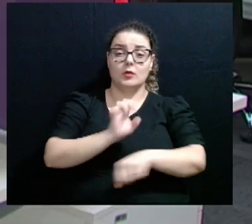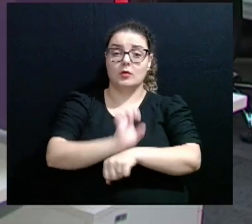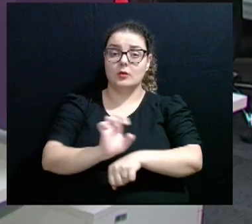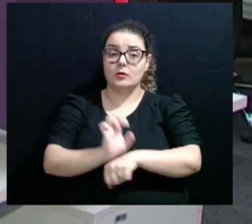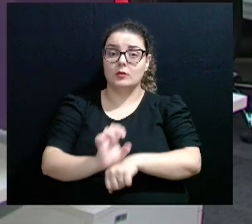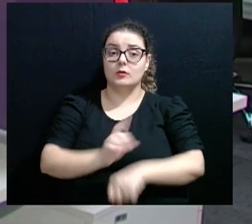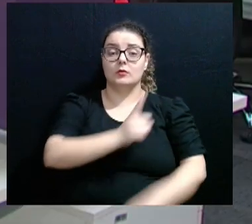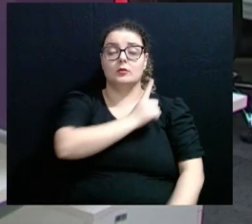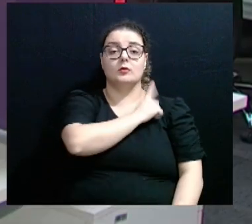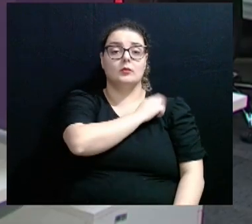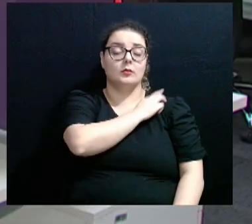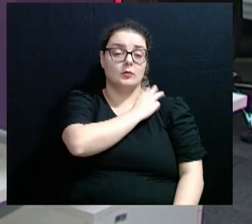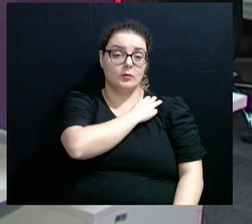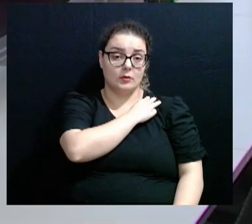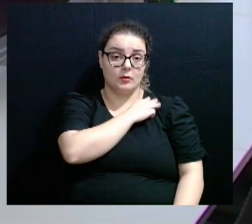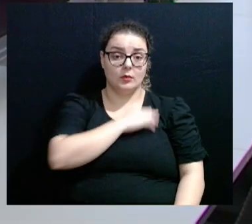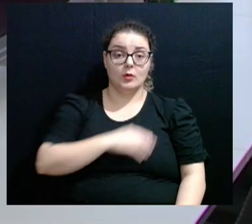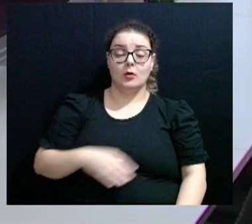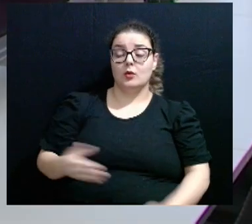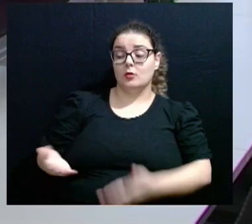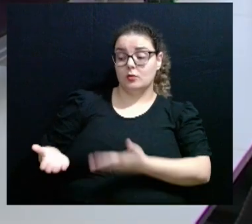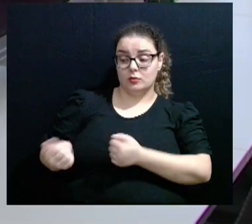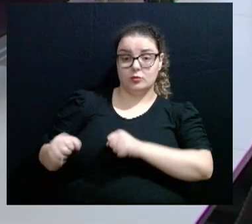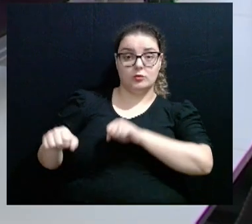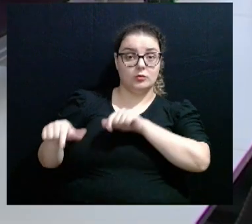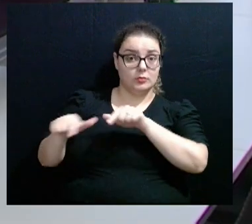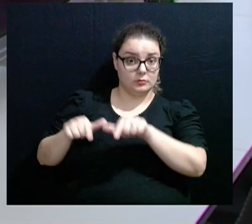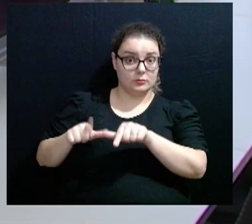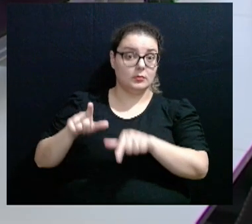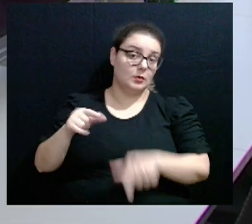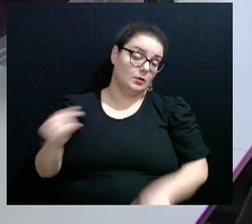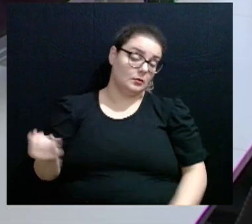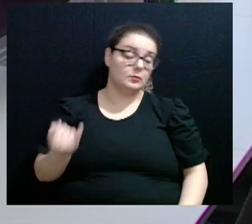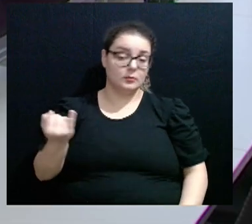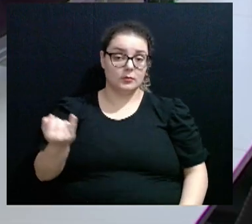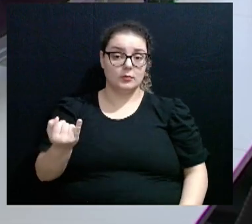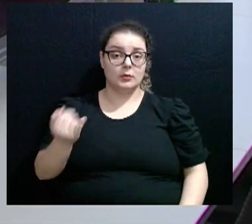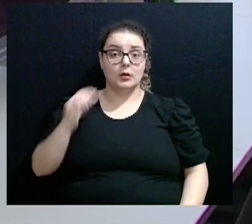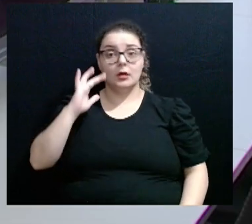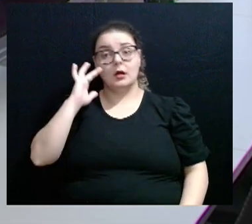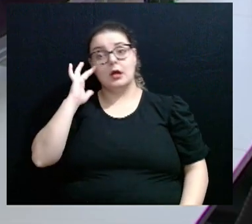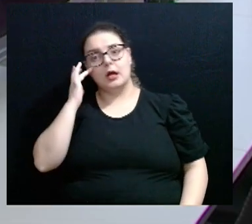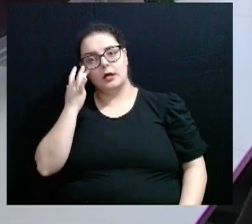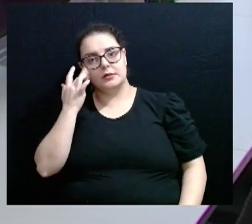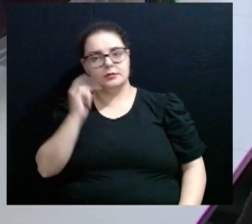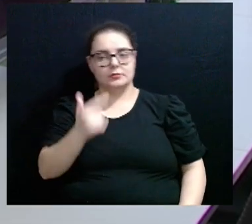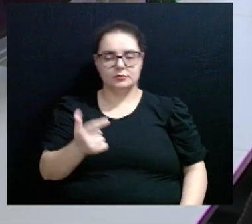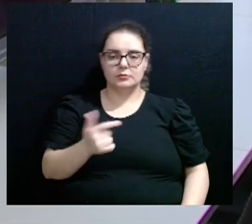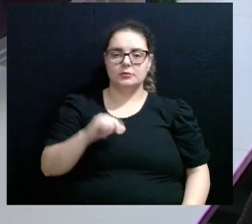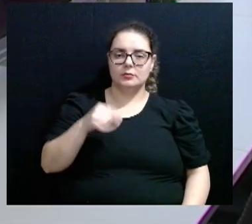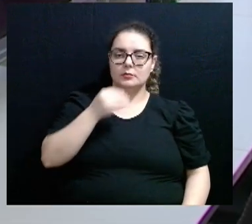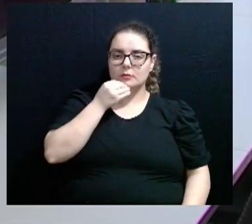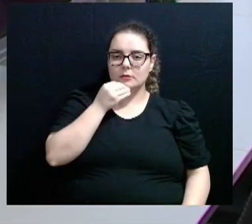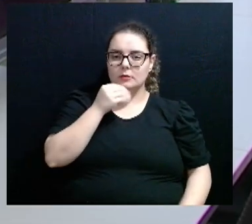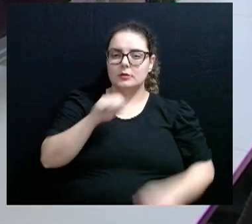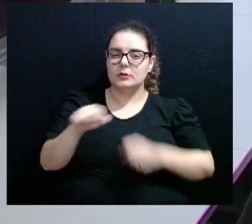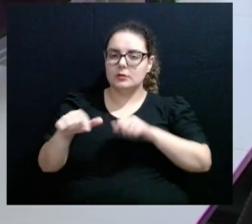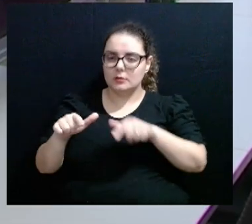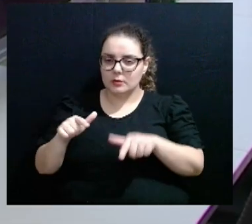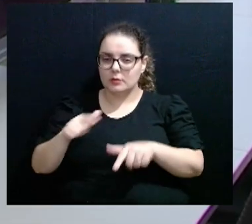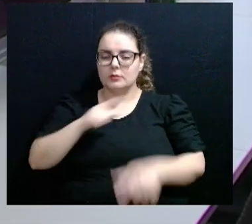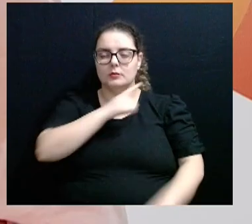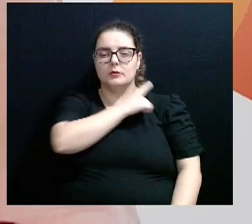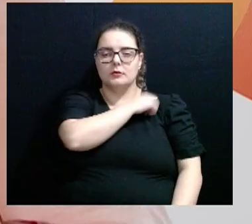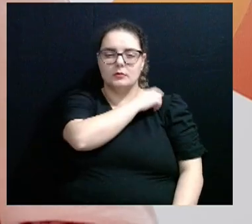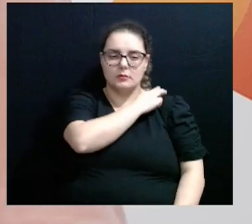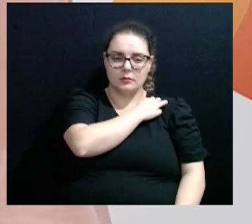O jovem que já se formou, isso é importante ressaltar que às vezes o jovem acha que não tem essa oportunidade. O jovem se formou no ensino médio, tem 18 anos, já